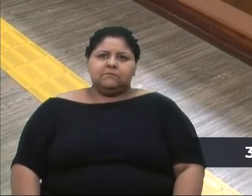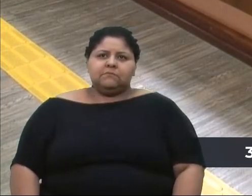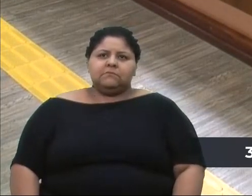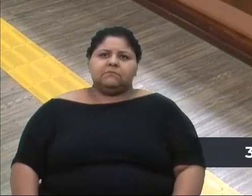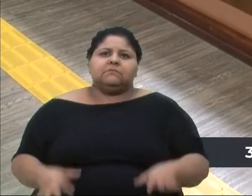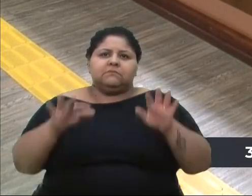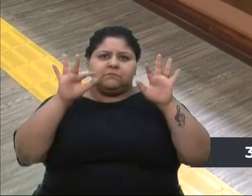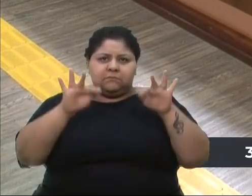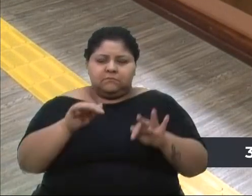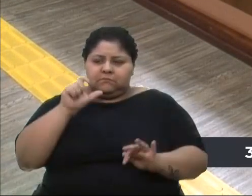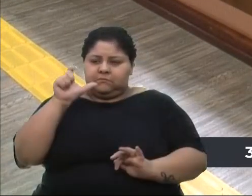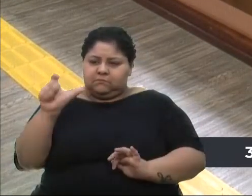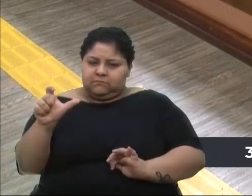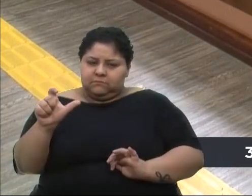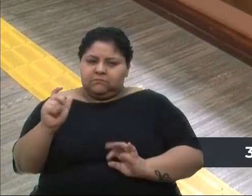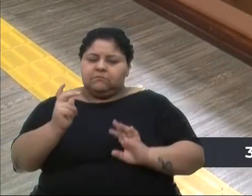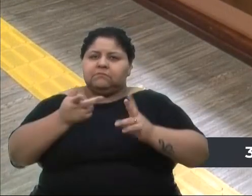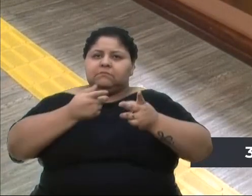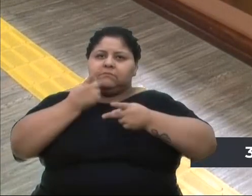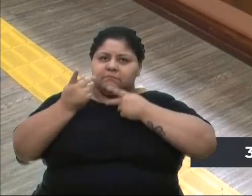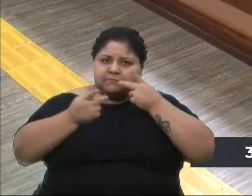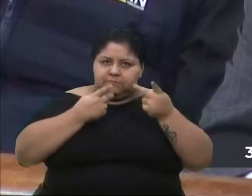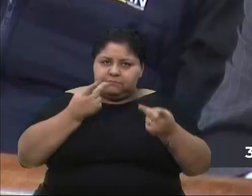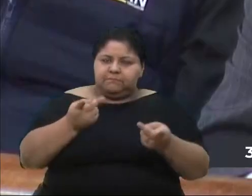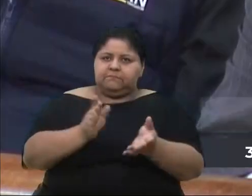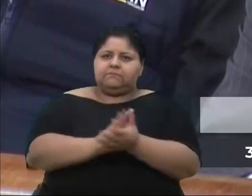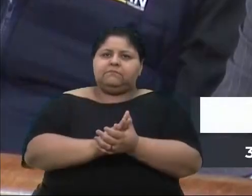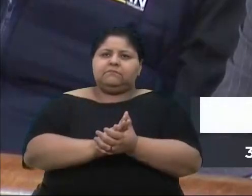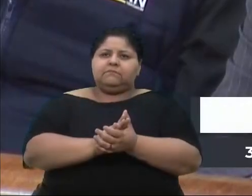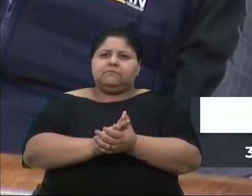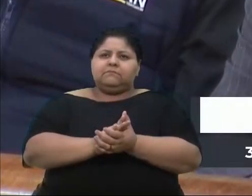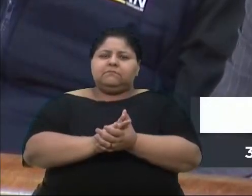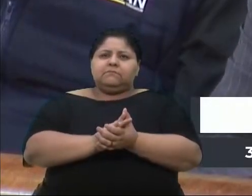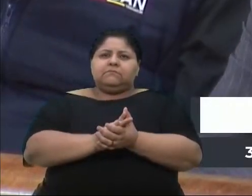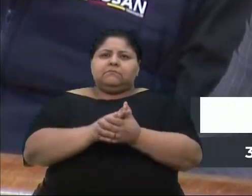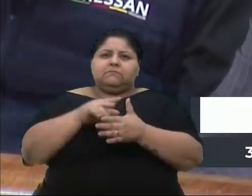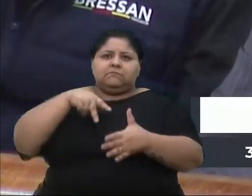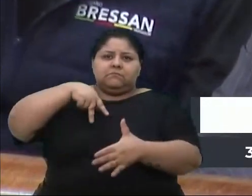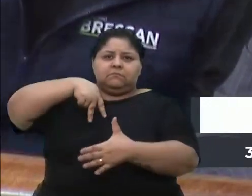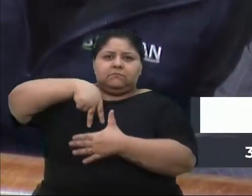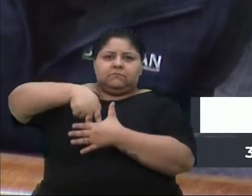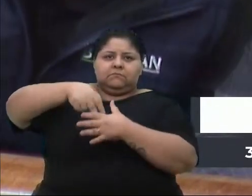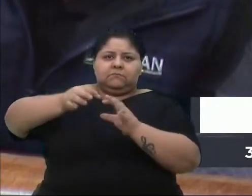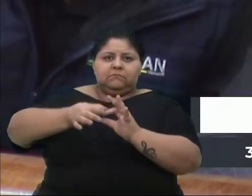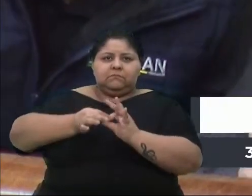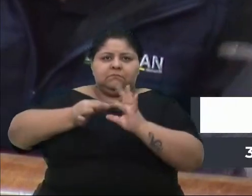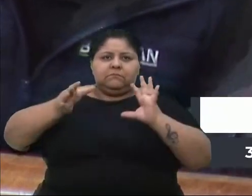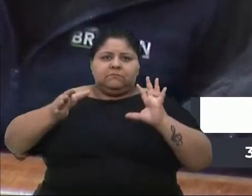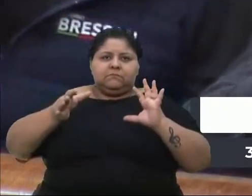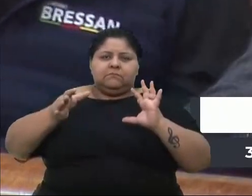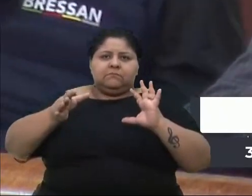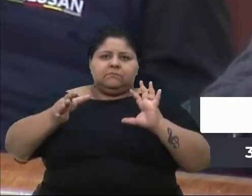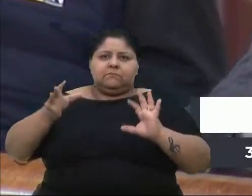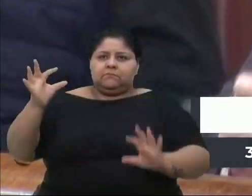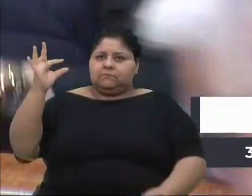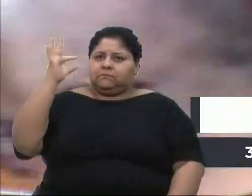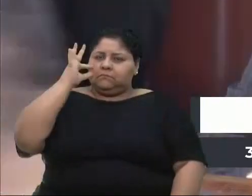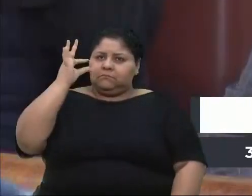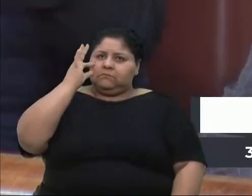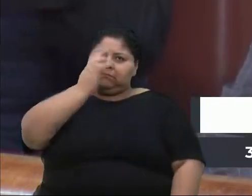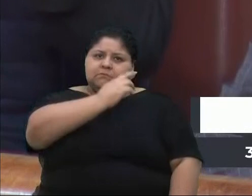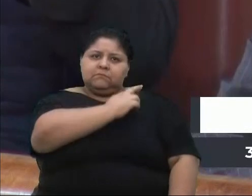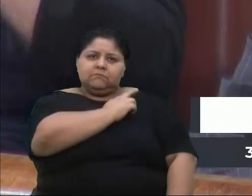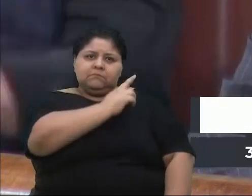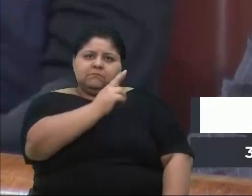Encerradas as pequenas comunicações. Tribuna livre. com a presença de representante